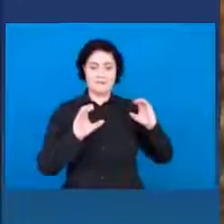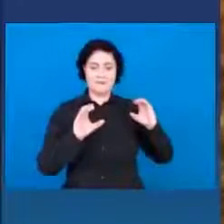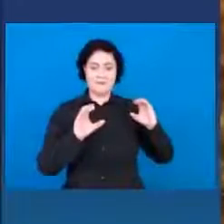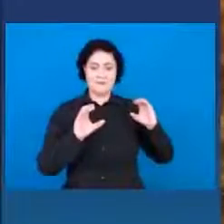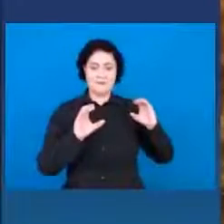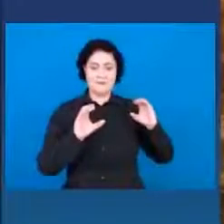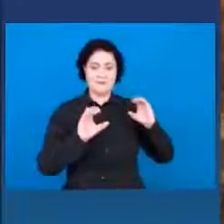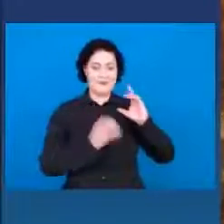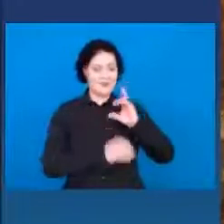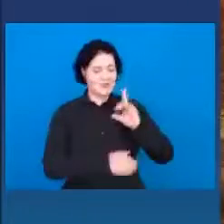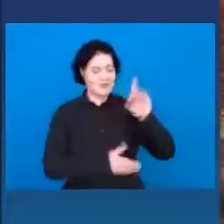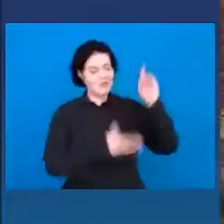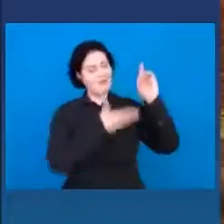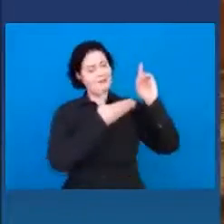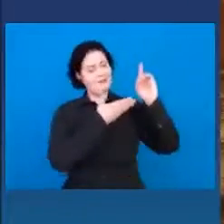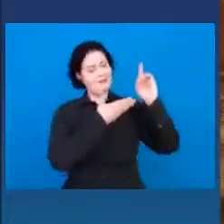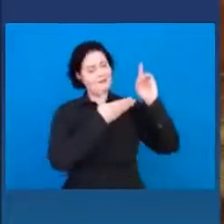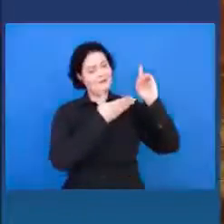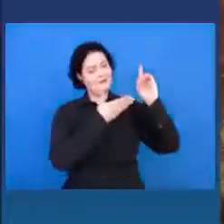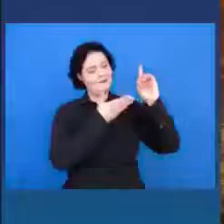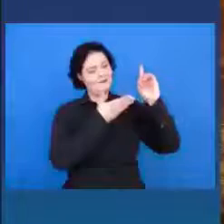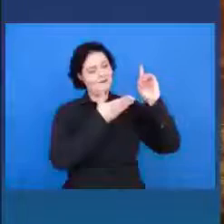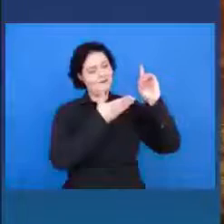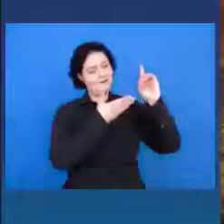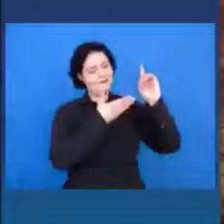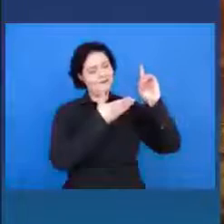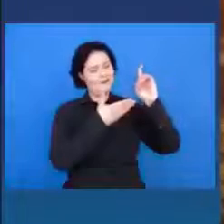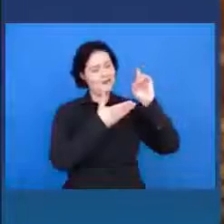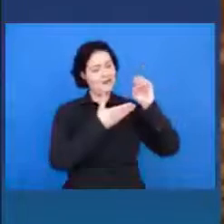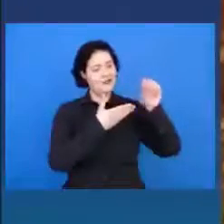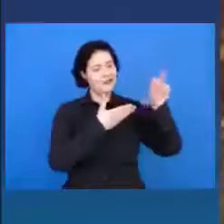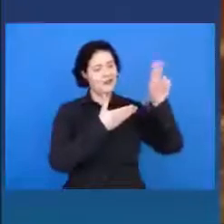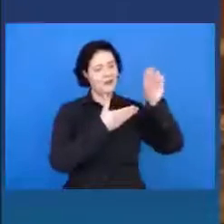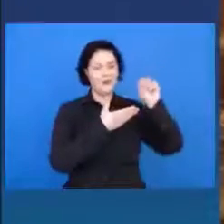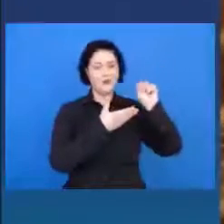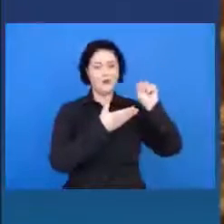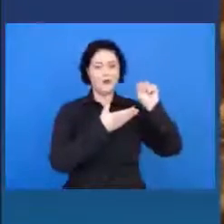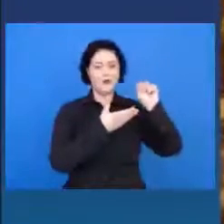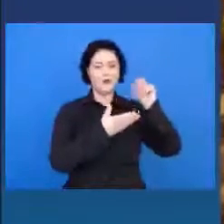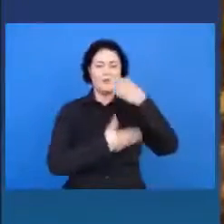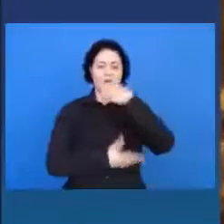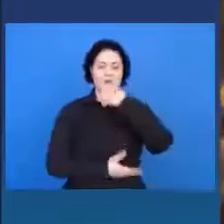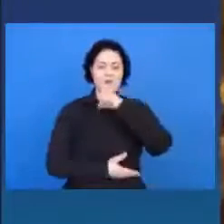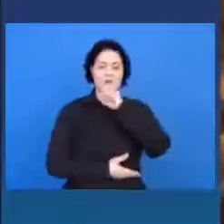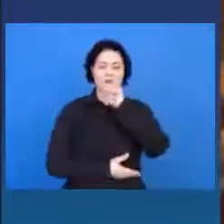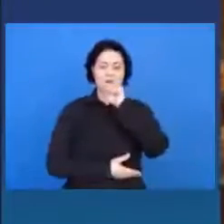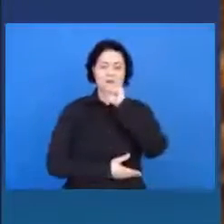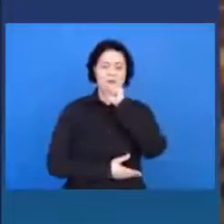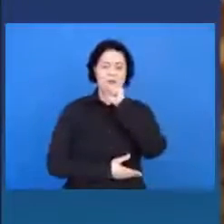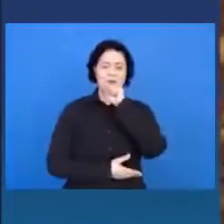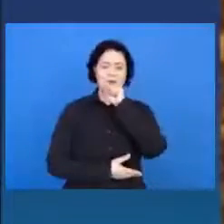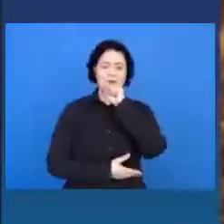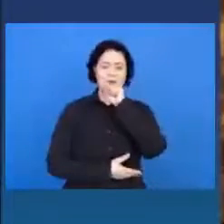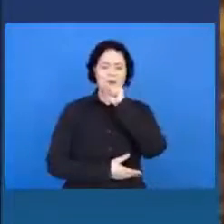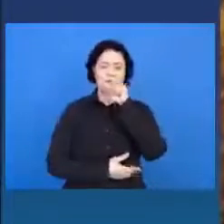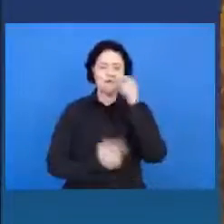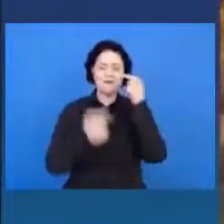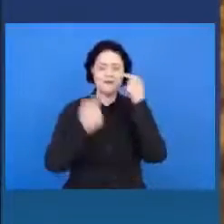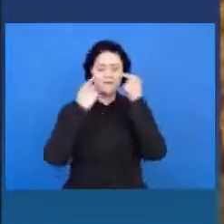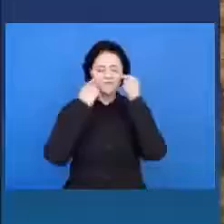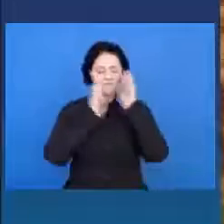a Deus é o nosso pai que volveremos os olhos cheios de